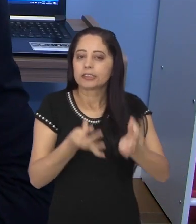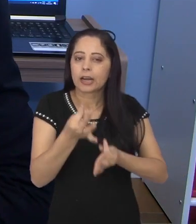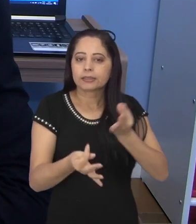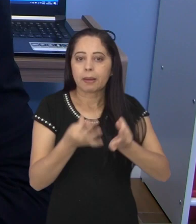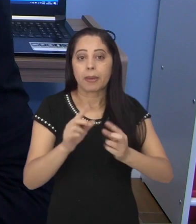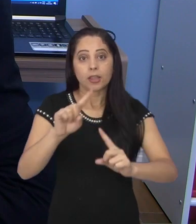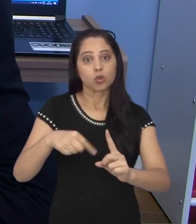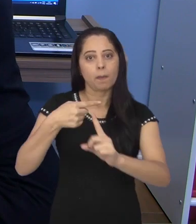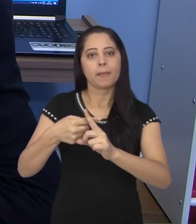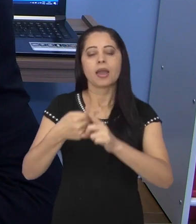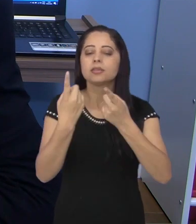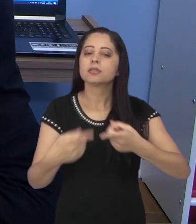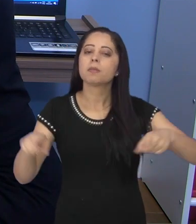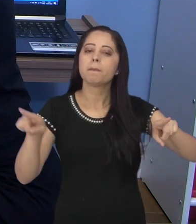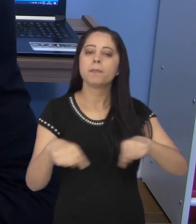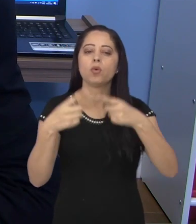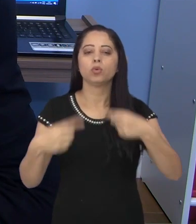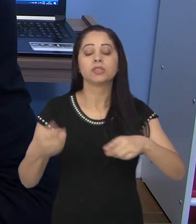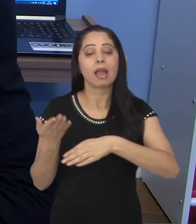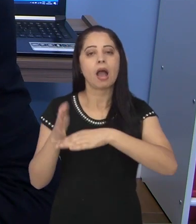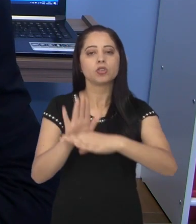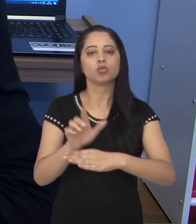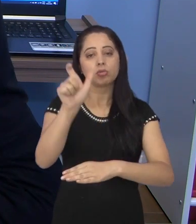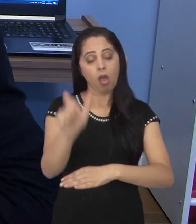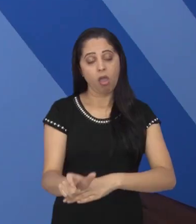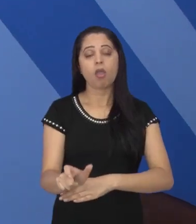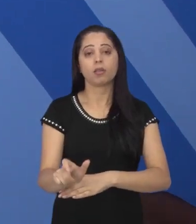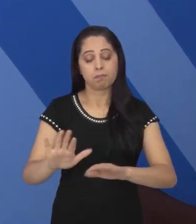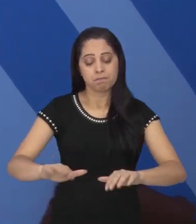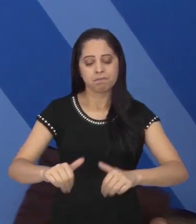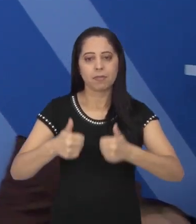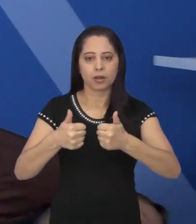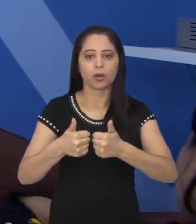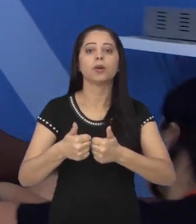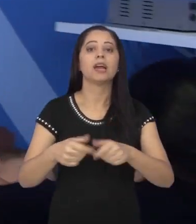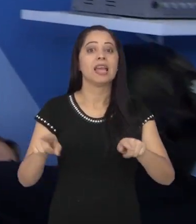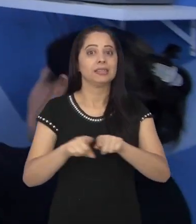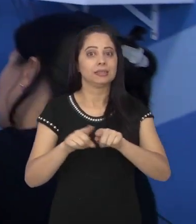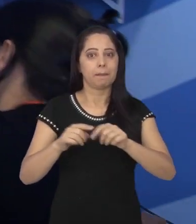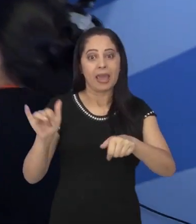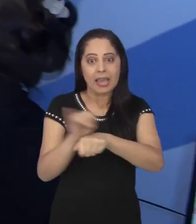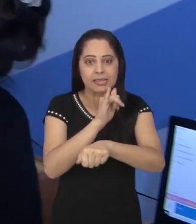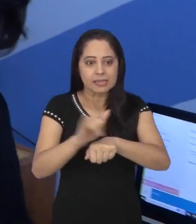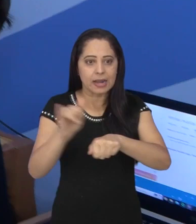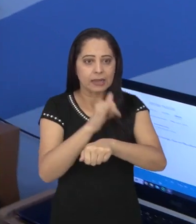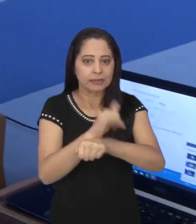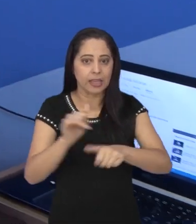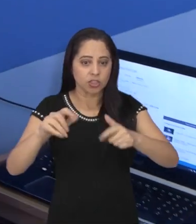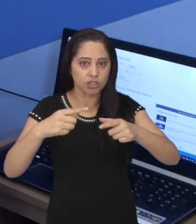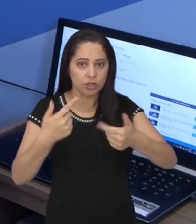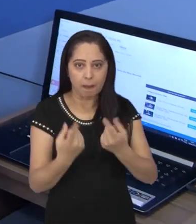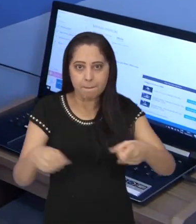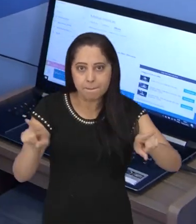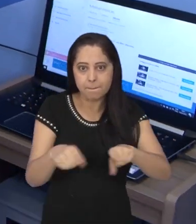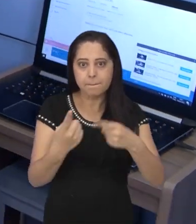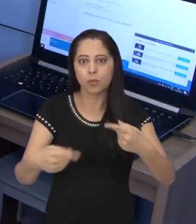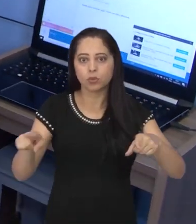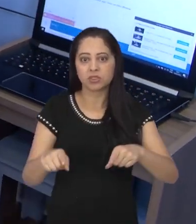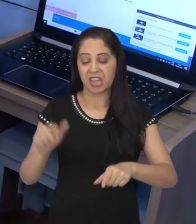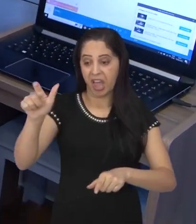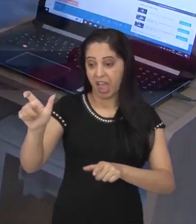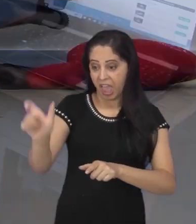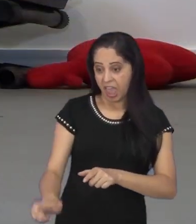As frequências aliadas ao som ajudam no tratamento. Outros recursos da música também auxiliam e muito no